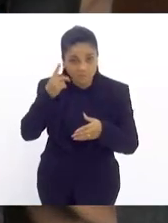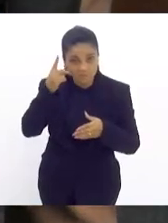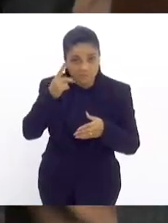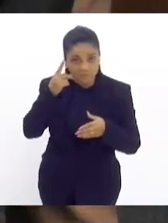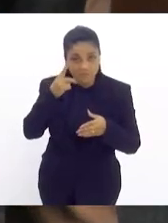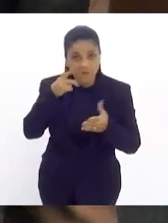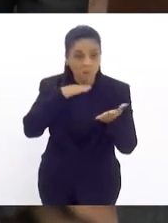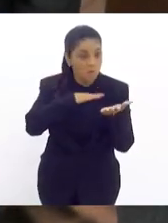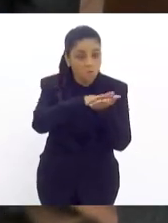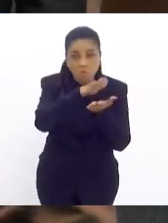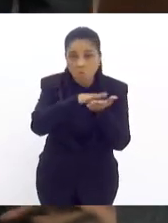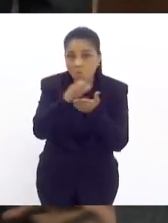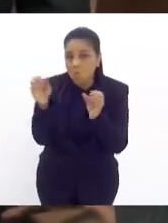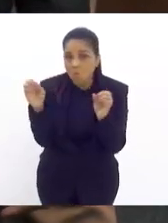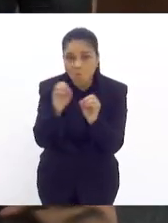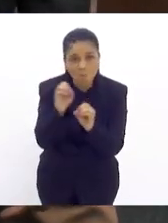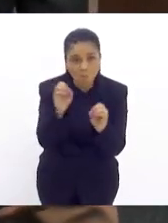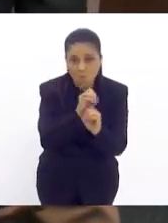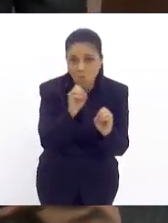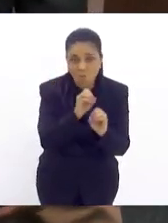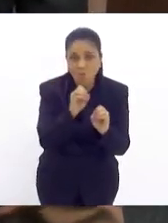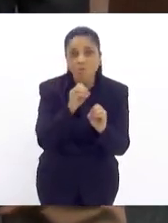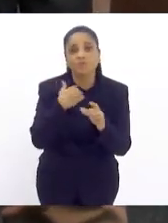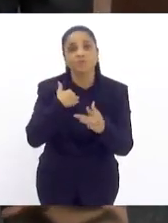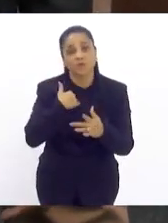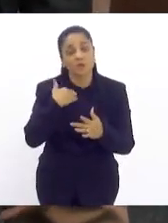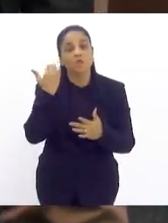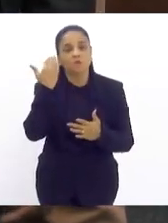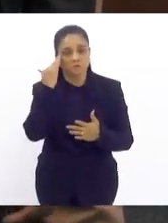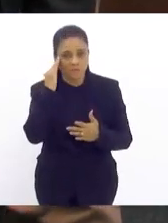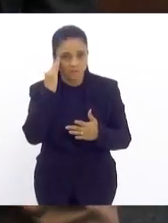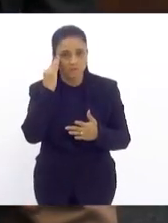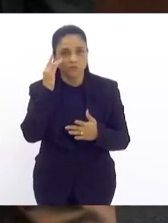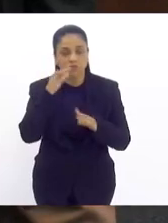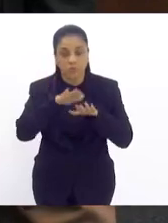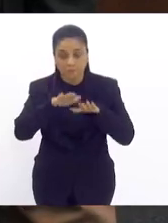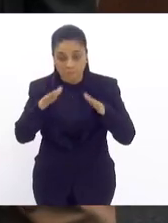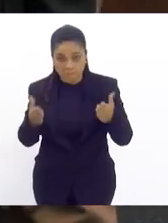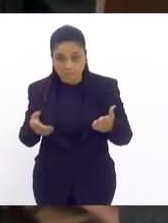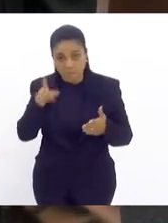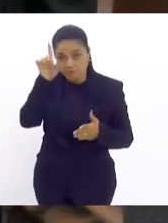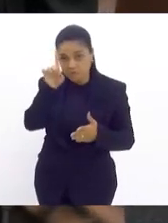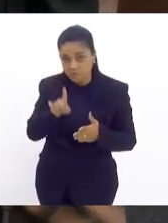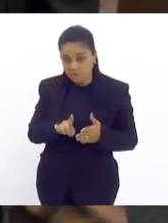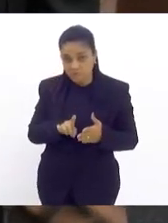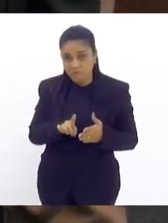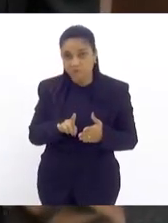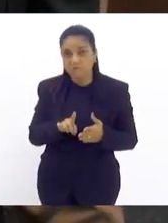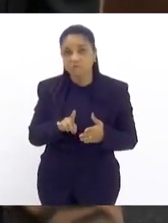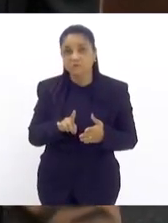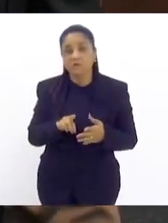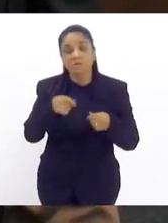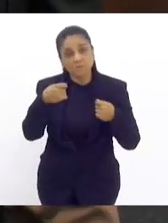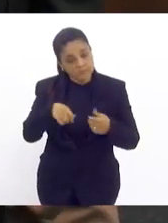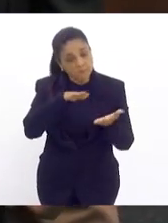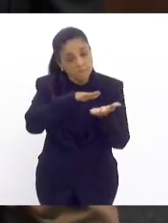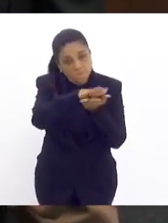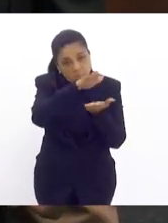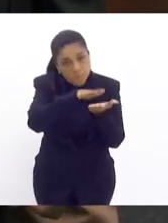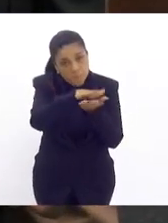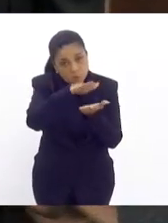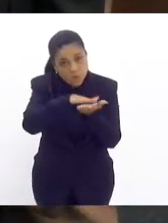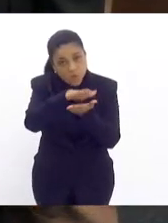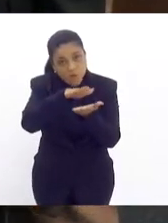publicadas Eu entendi eu entendi que a mesa diretora ela precisa publicar isso